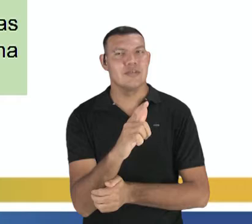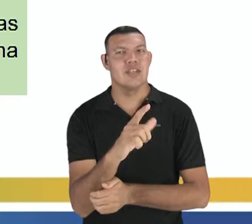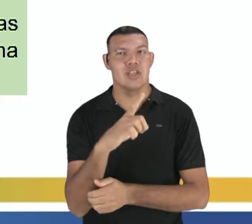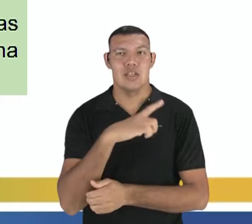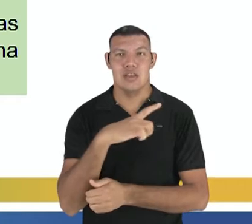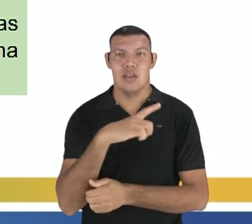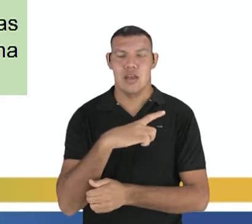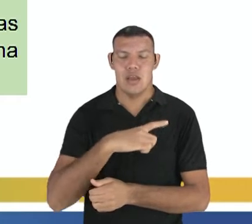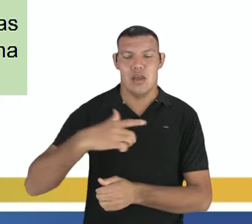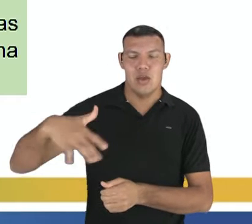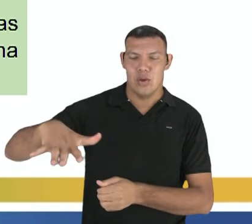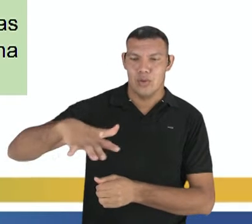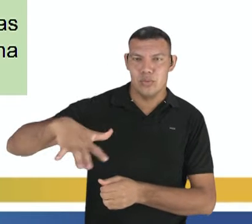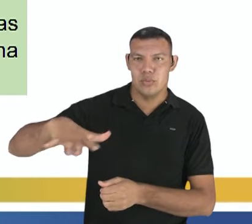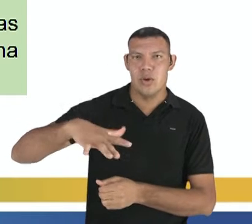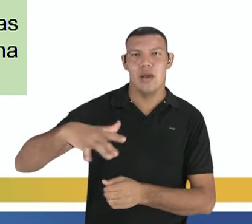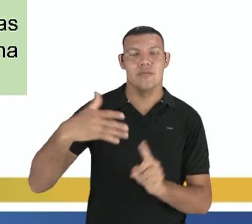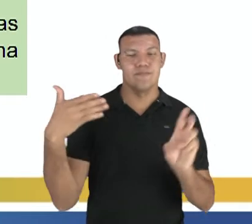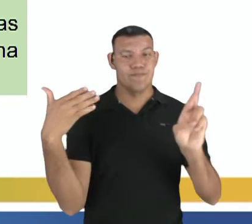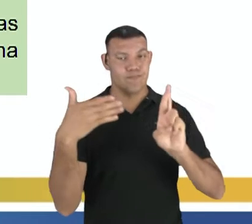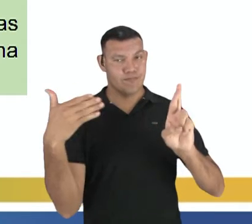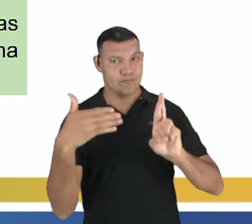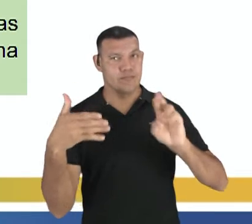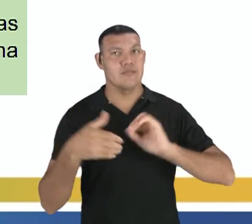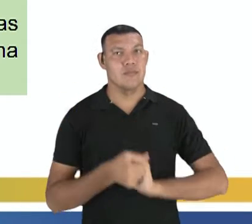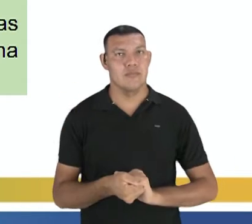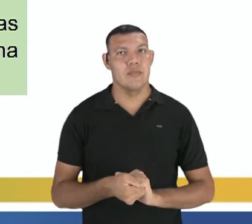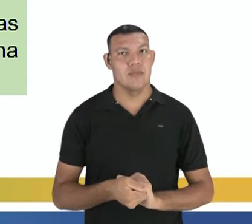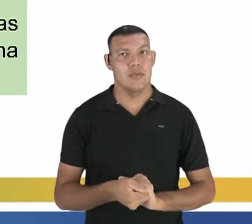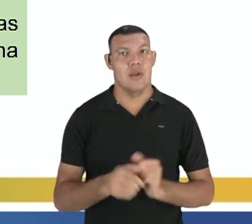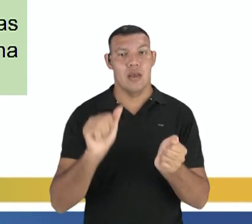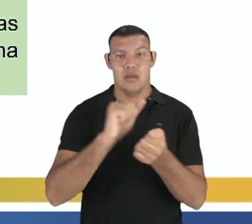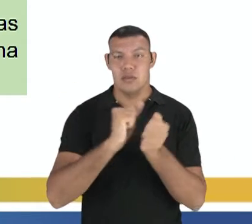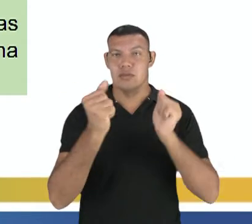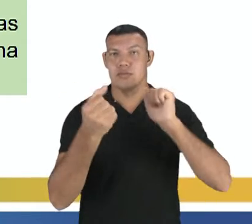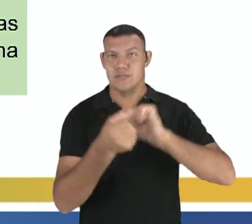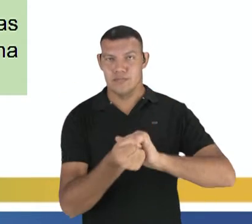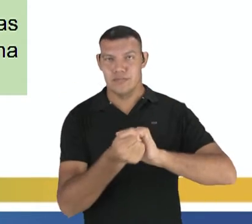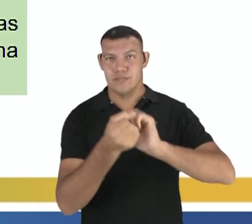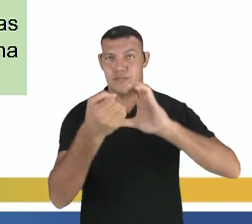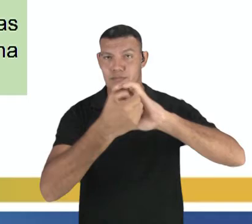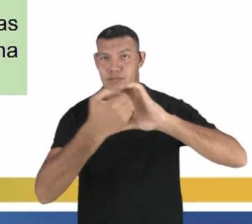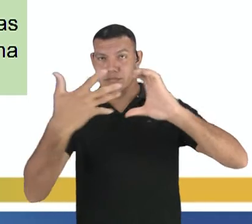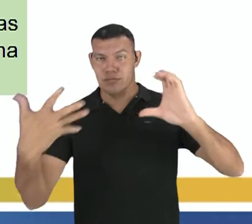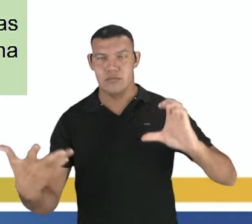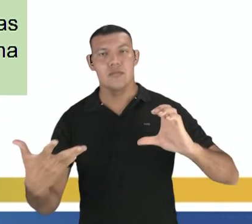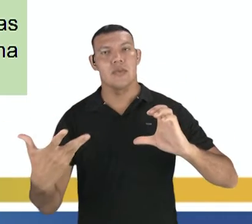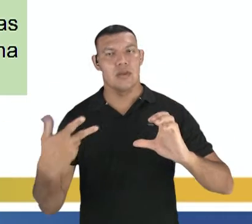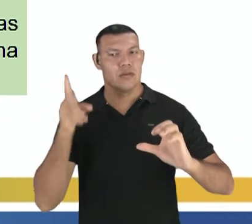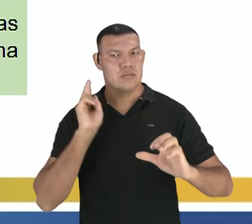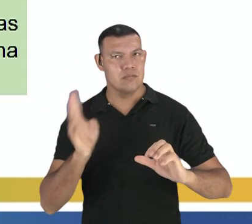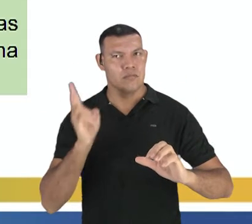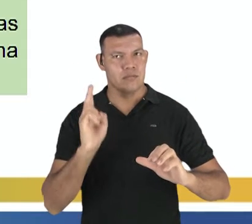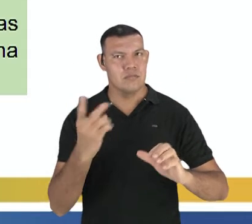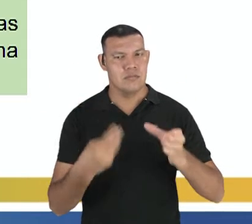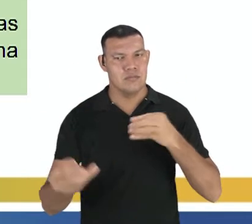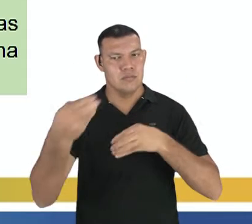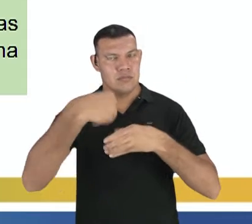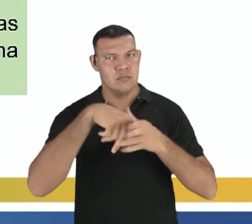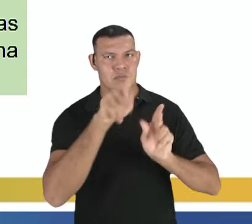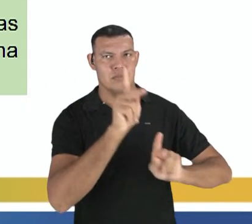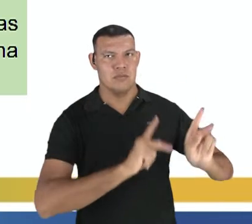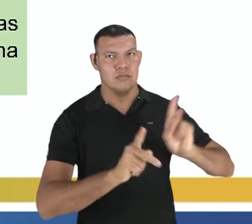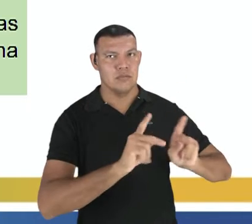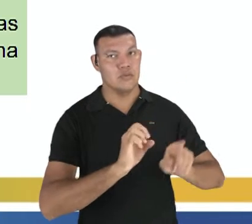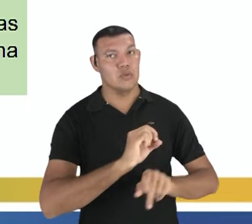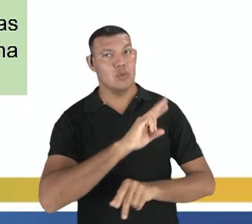organismos apresentam em relação ao ambiente em que vivem. As adaptações elas são características mantidas em uma população